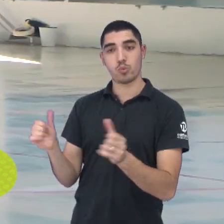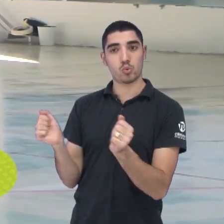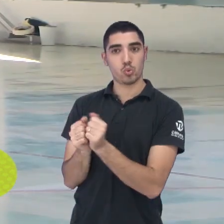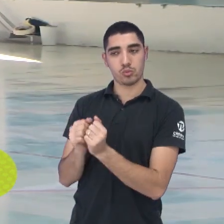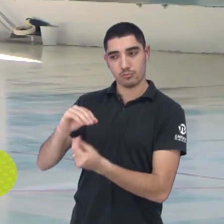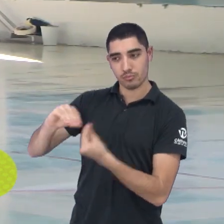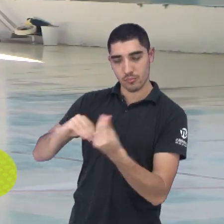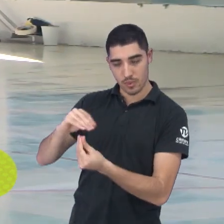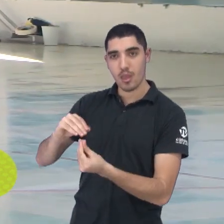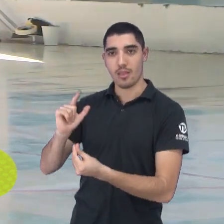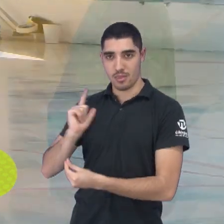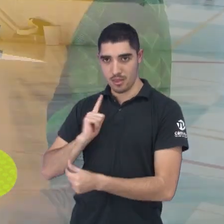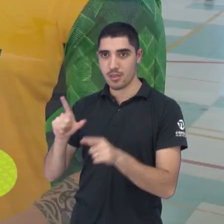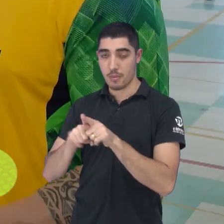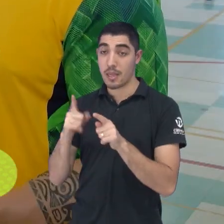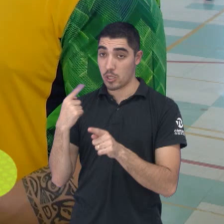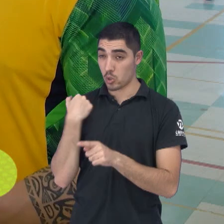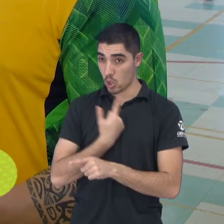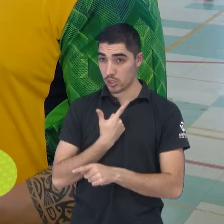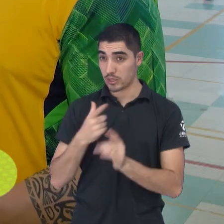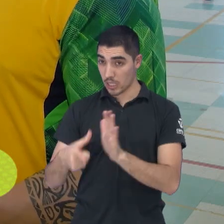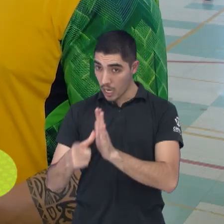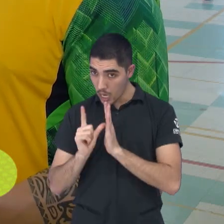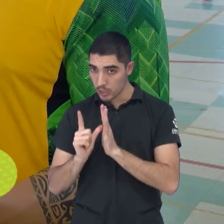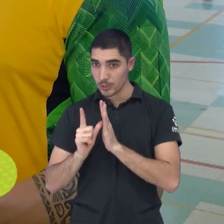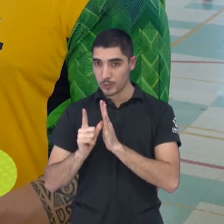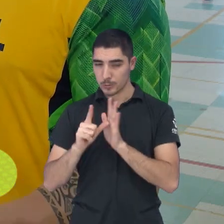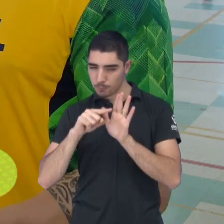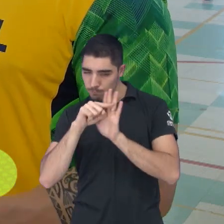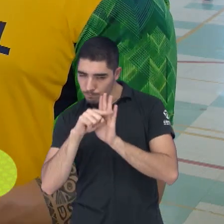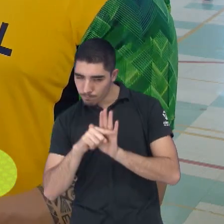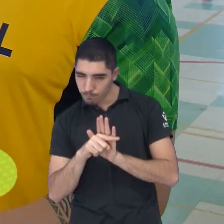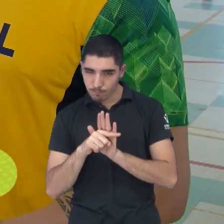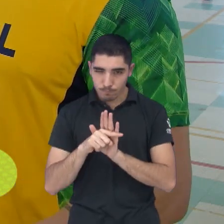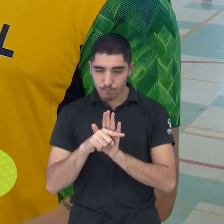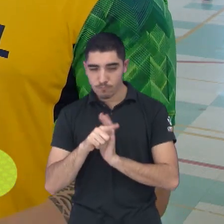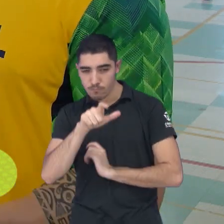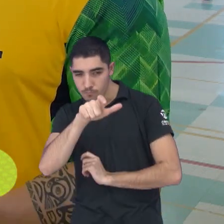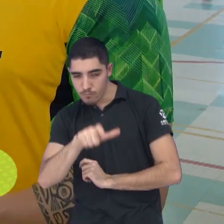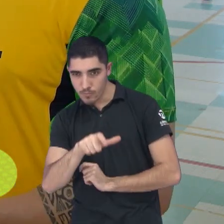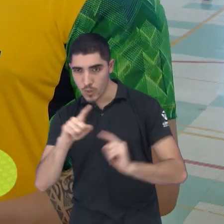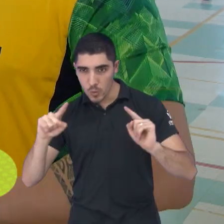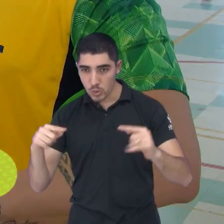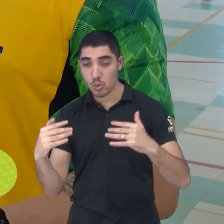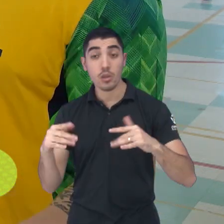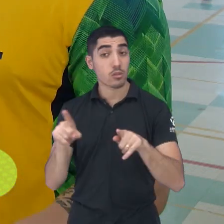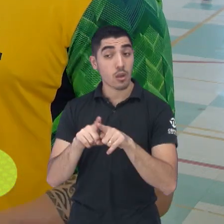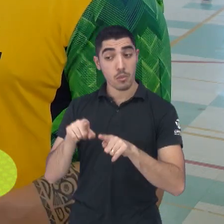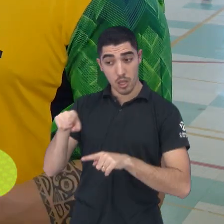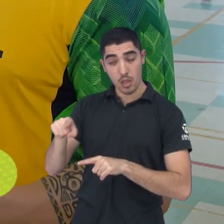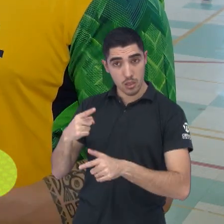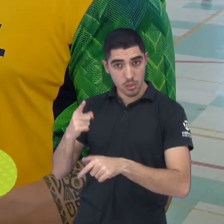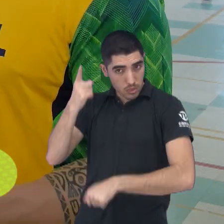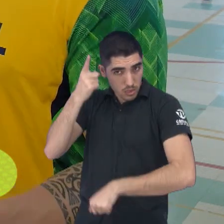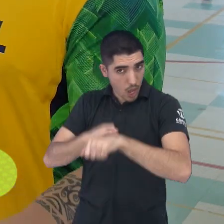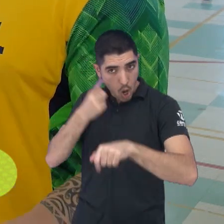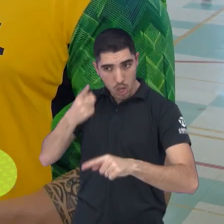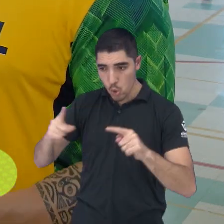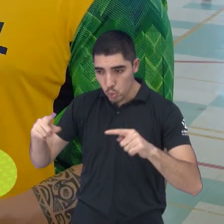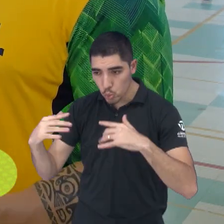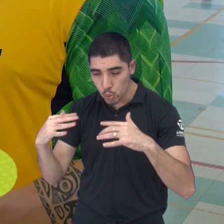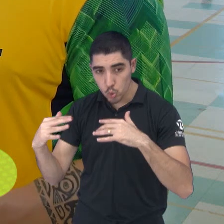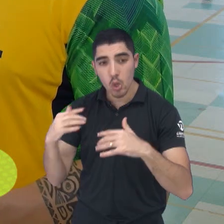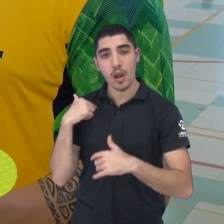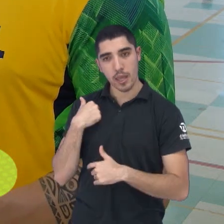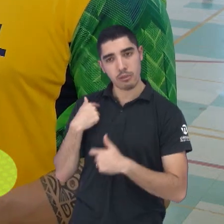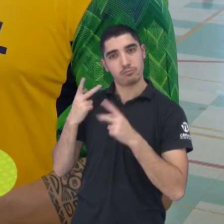estudo dos adversários, definir as estratégias com os atletas, e também durante os jogos, assim como todas as modalidades, a gente também tem que